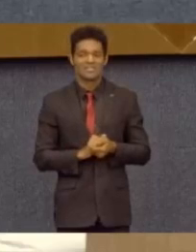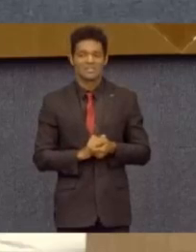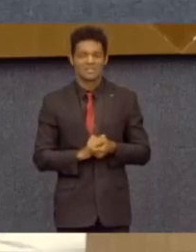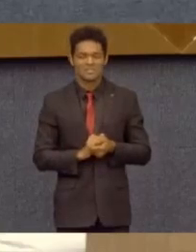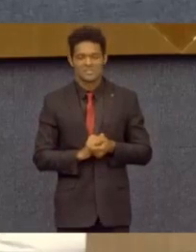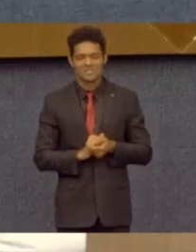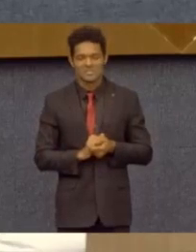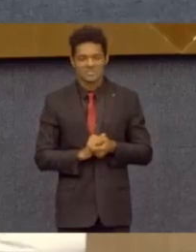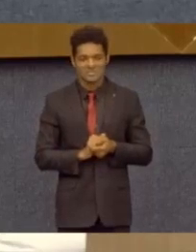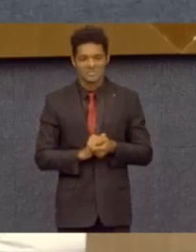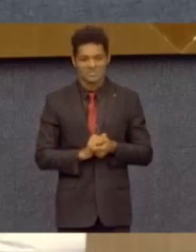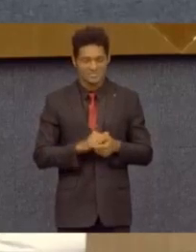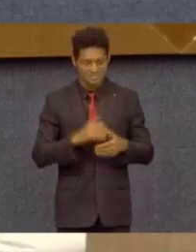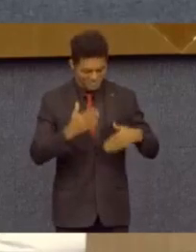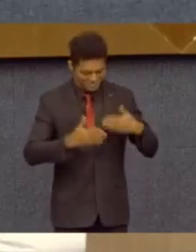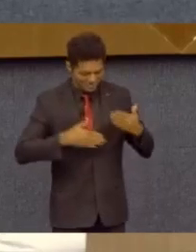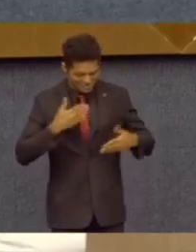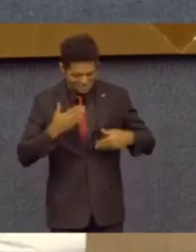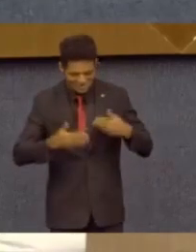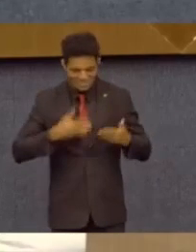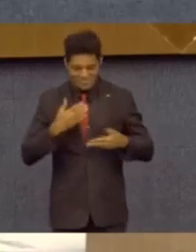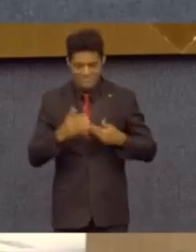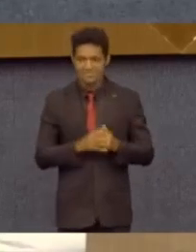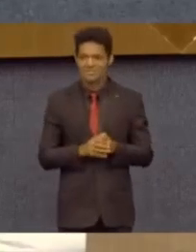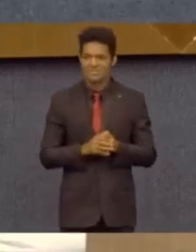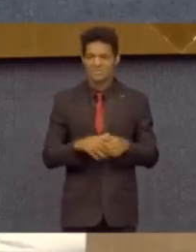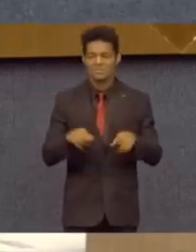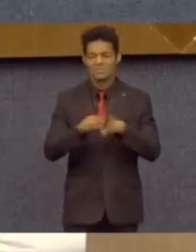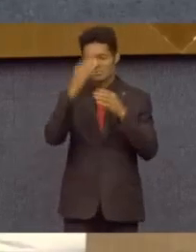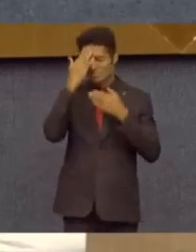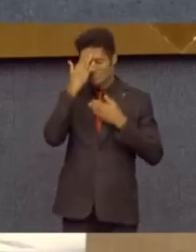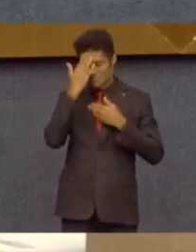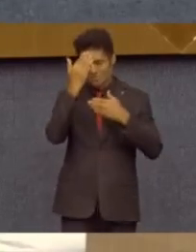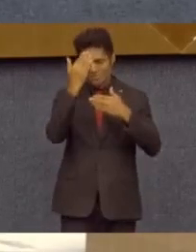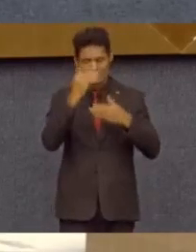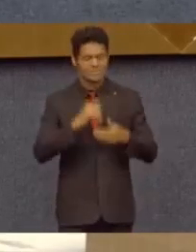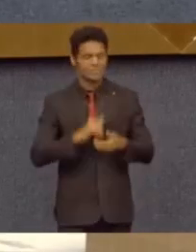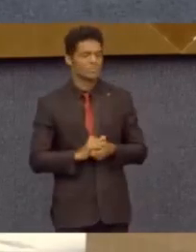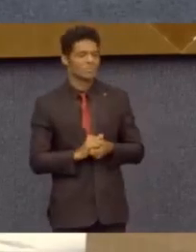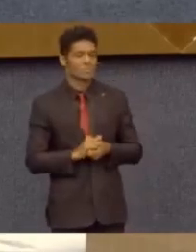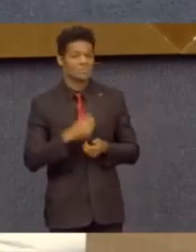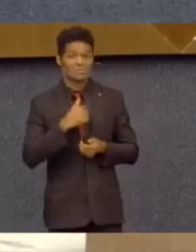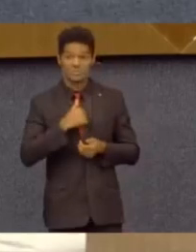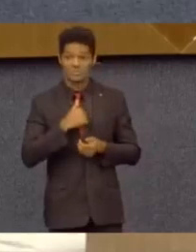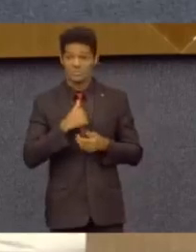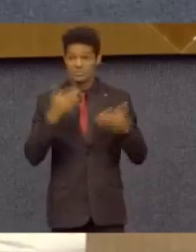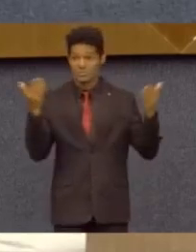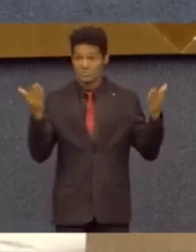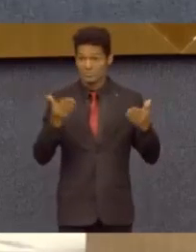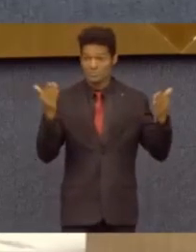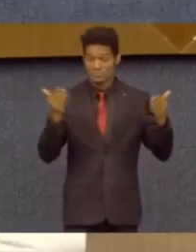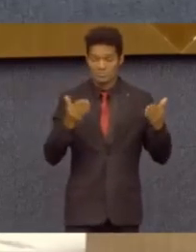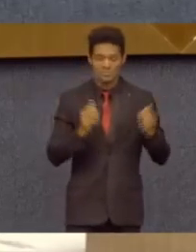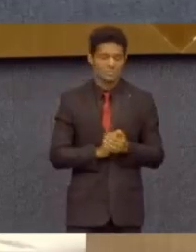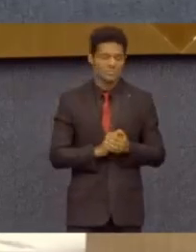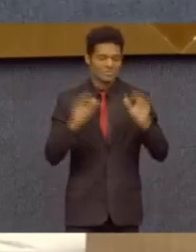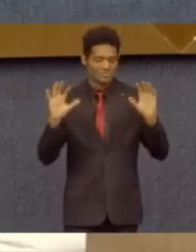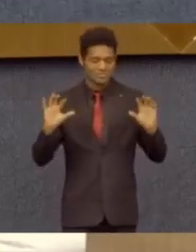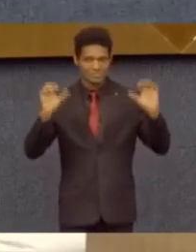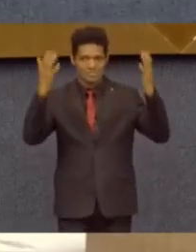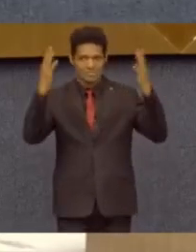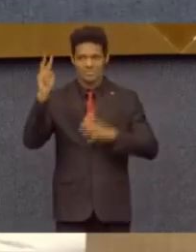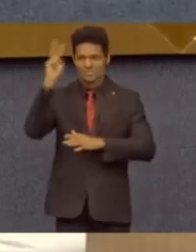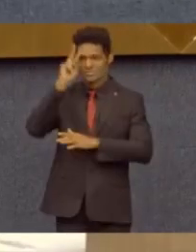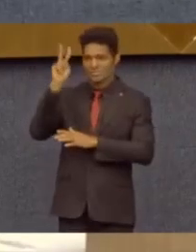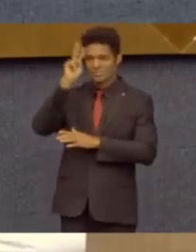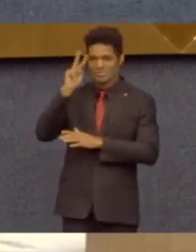É com grande alegria e profunda gratidão que hoje celebramos a trajetória